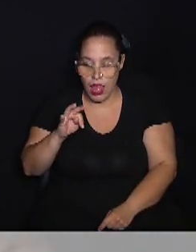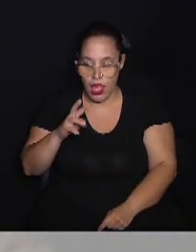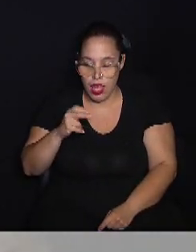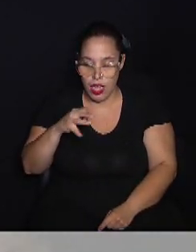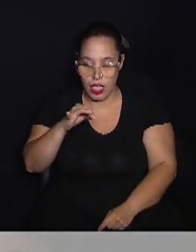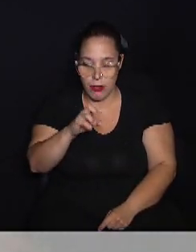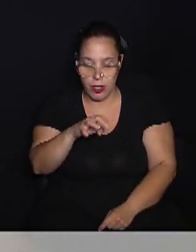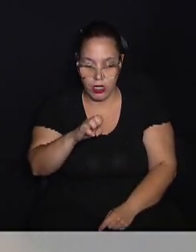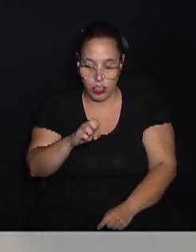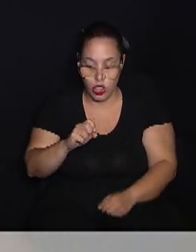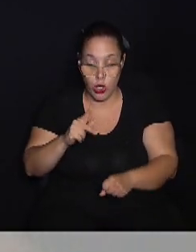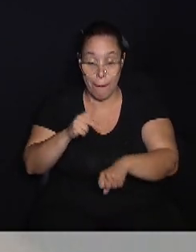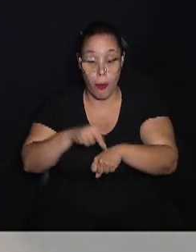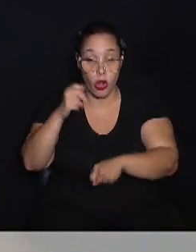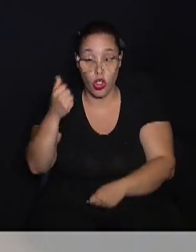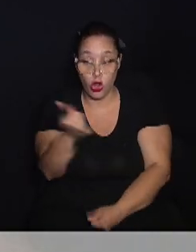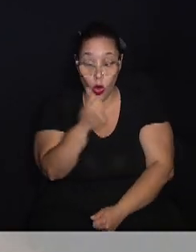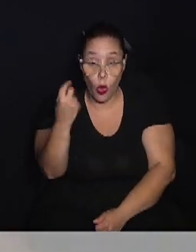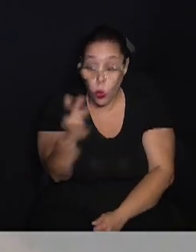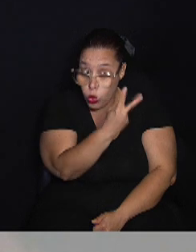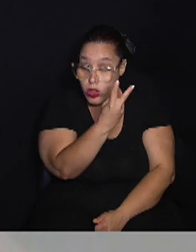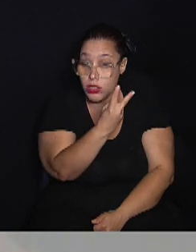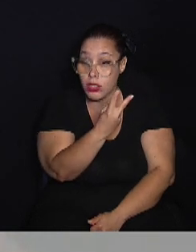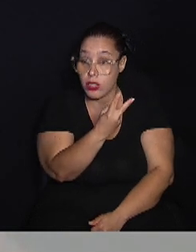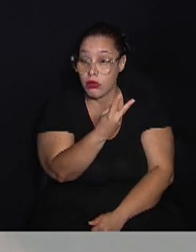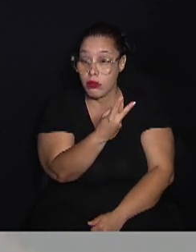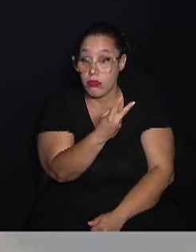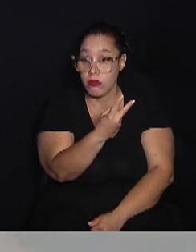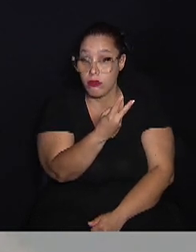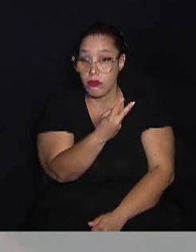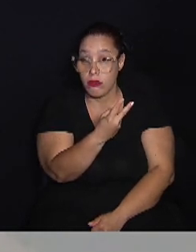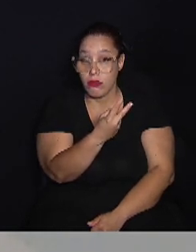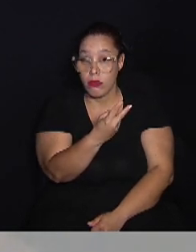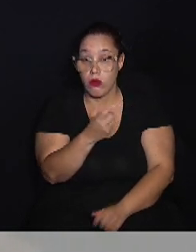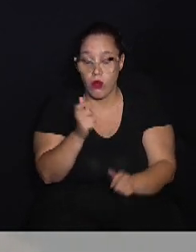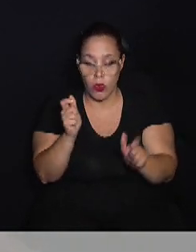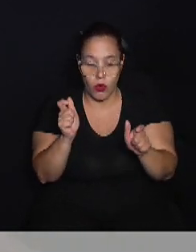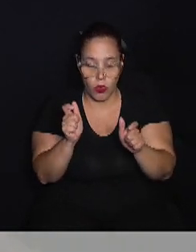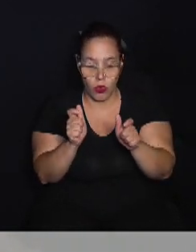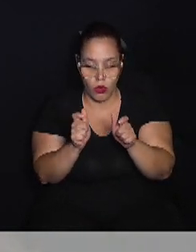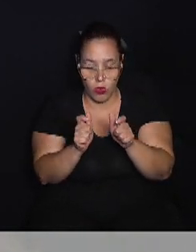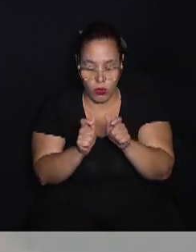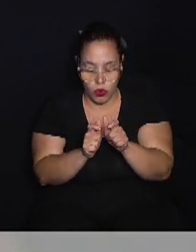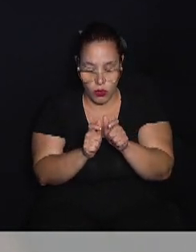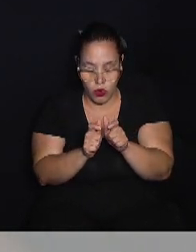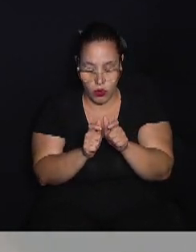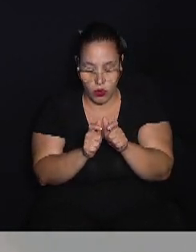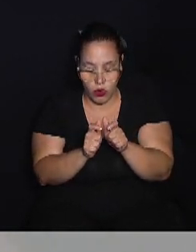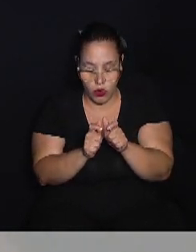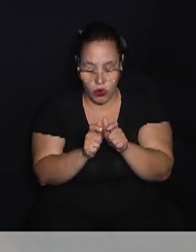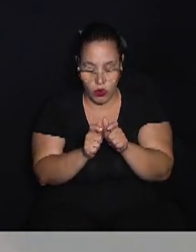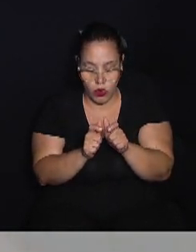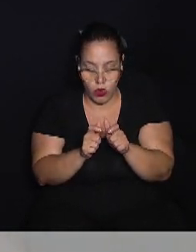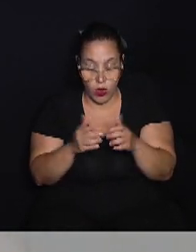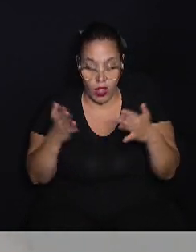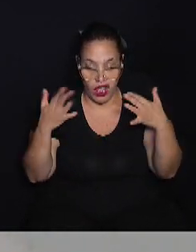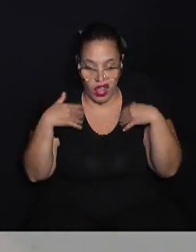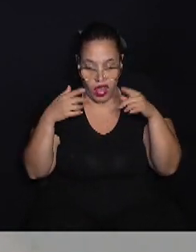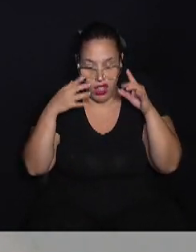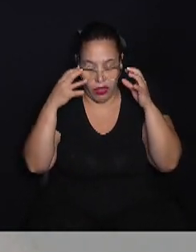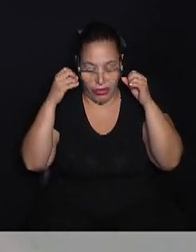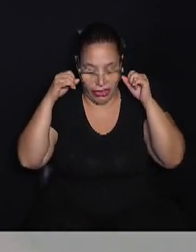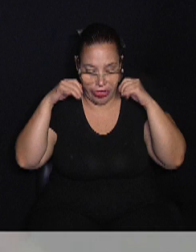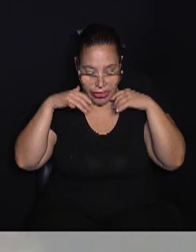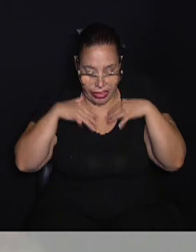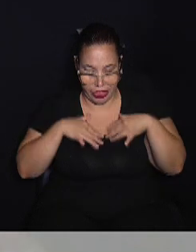os 12 porque na verdade eles já agem diminuindo aí a produção de suor pelas glândulas